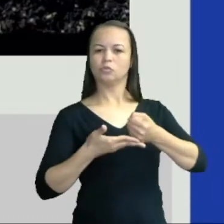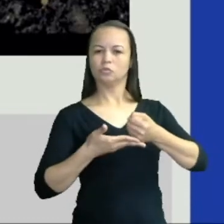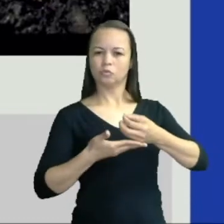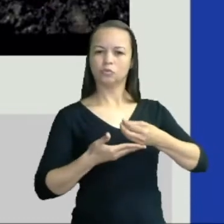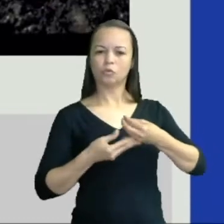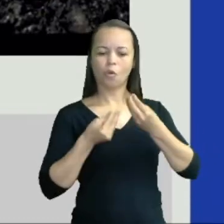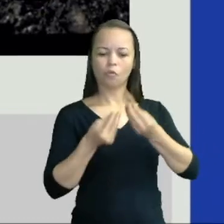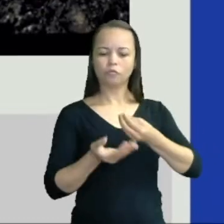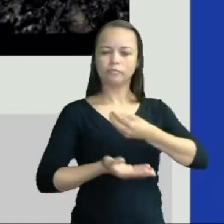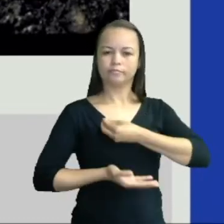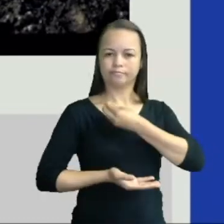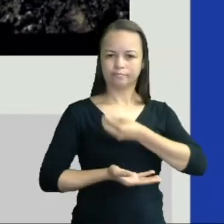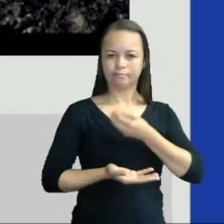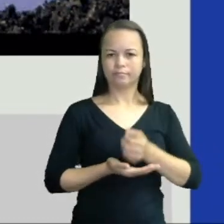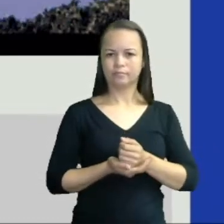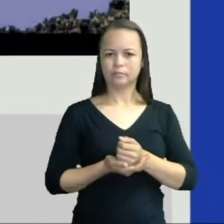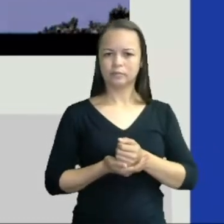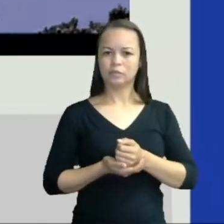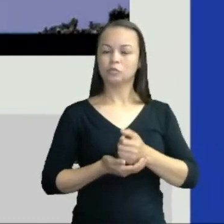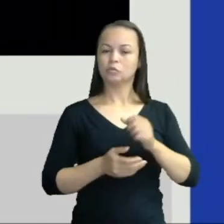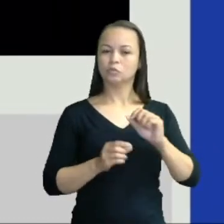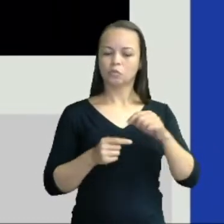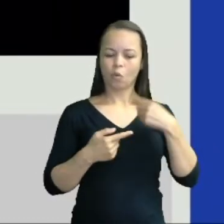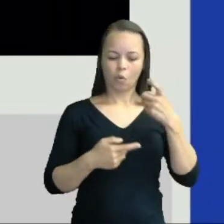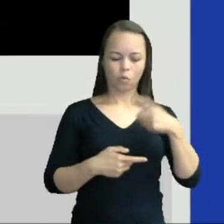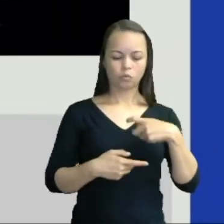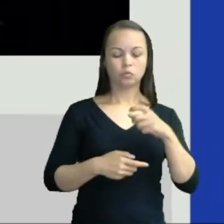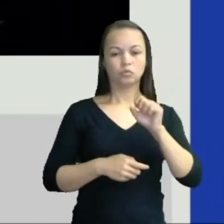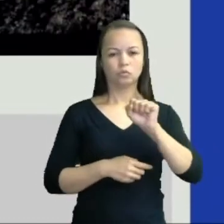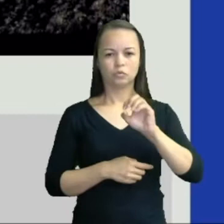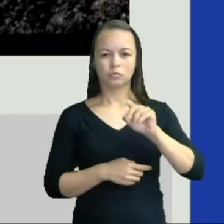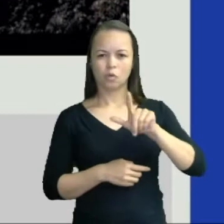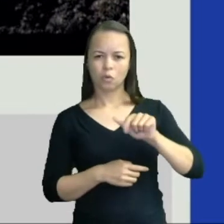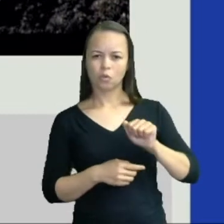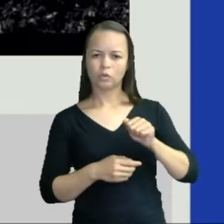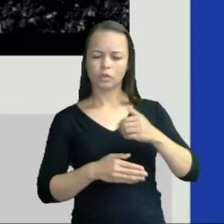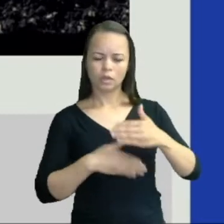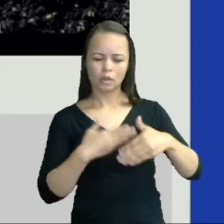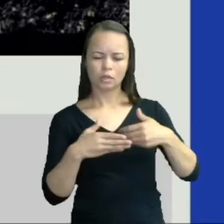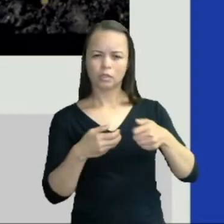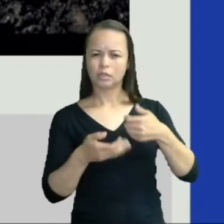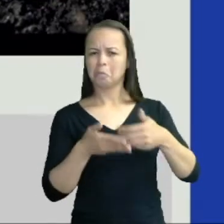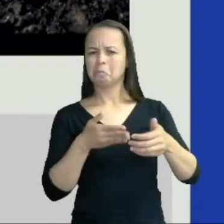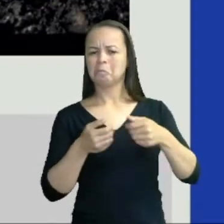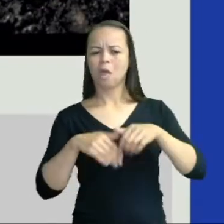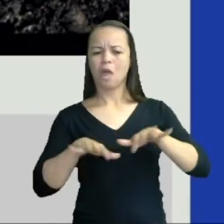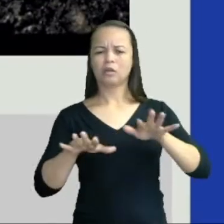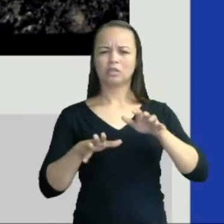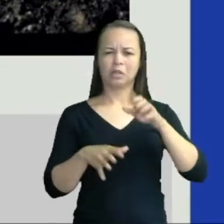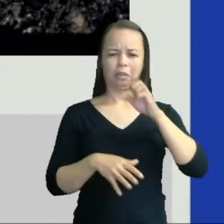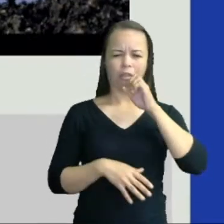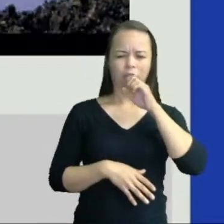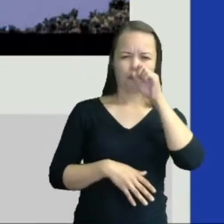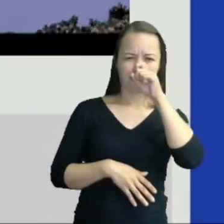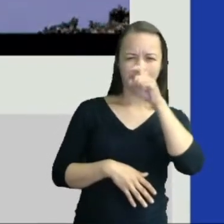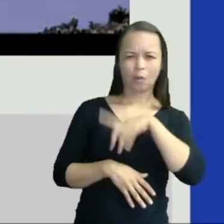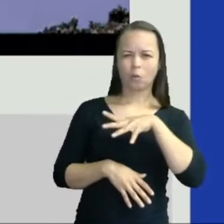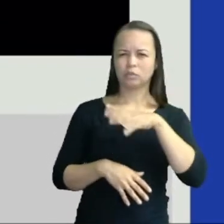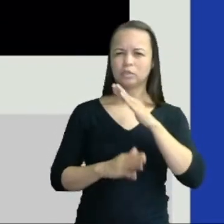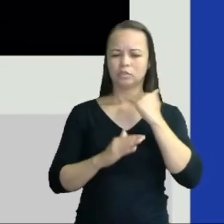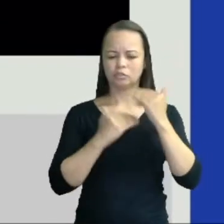solo, que recebe tudo aquilo que não mais serve, que está podre, que está